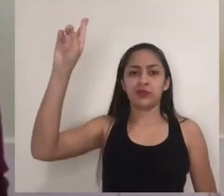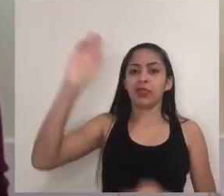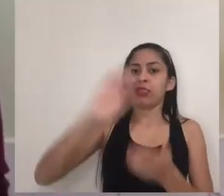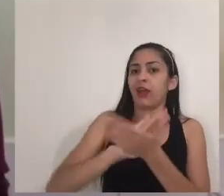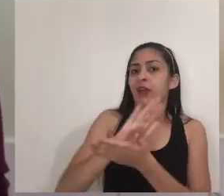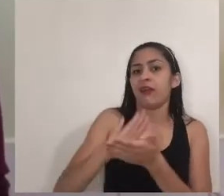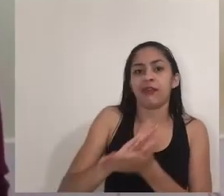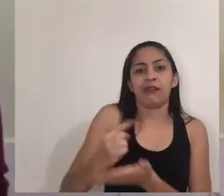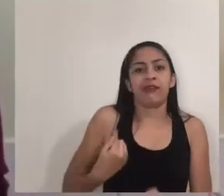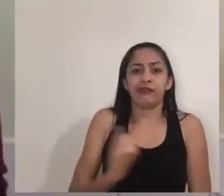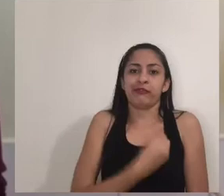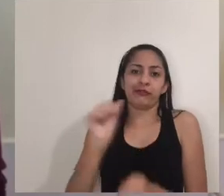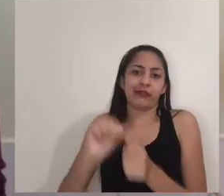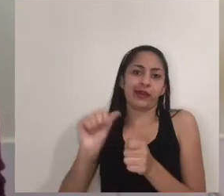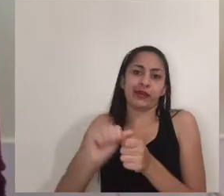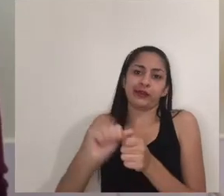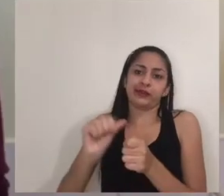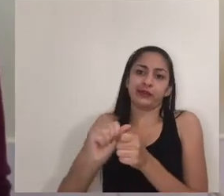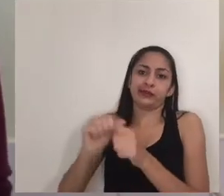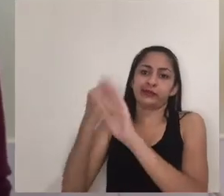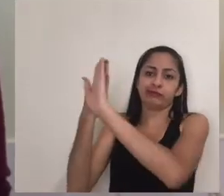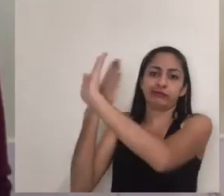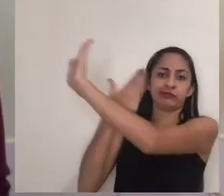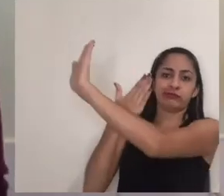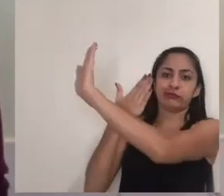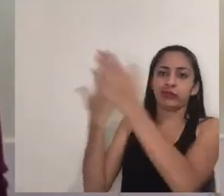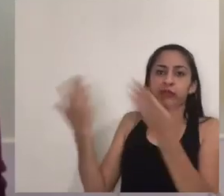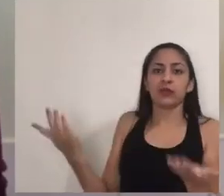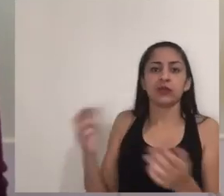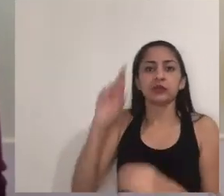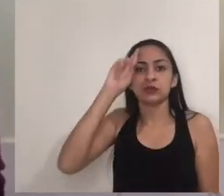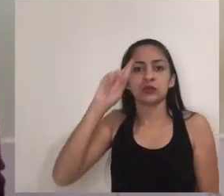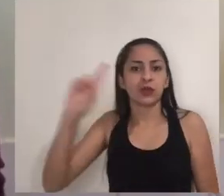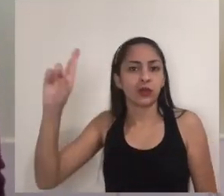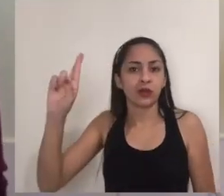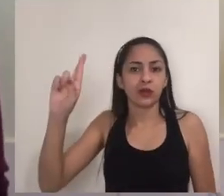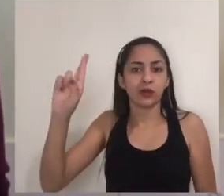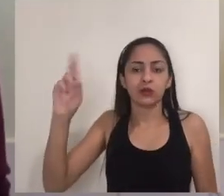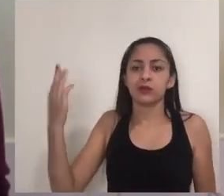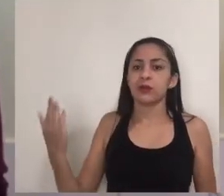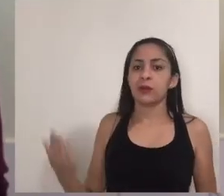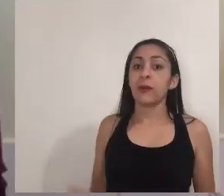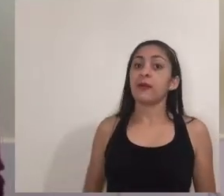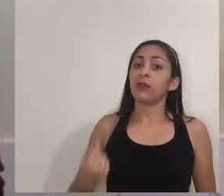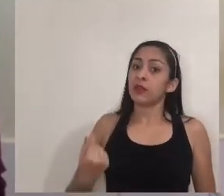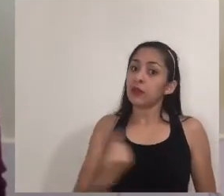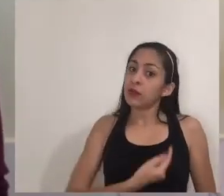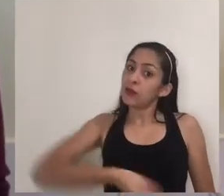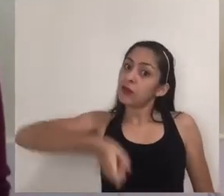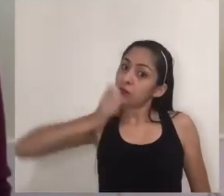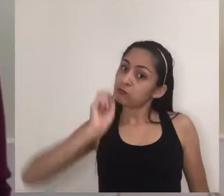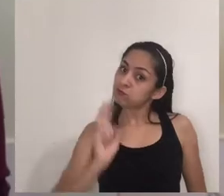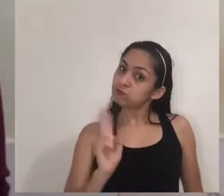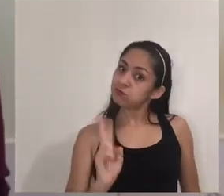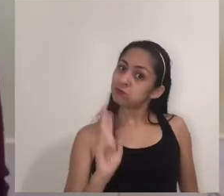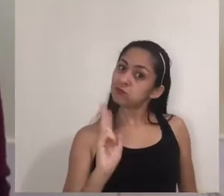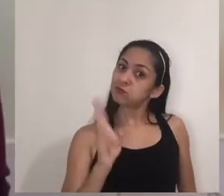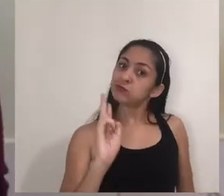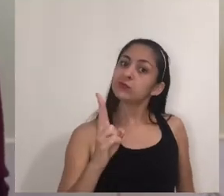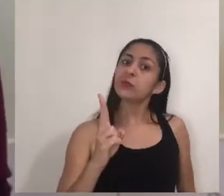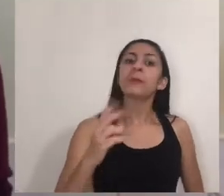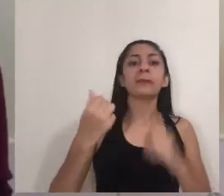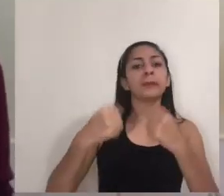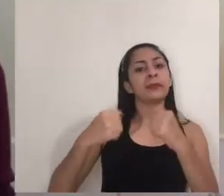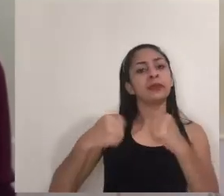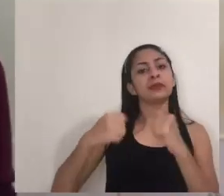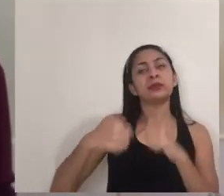Então, nós observamos que para perseverarmos, para seguirmos em frente, para nos mantermos firmes,